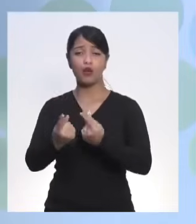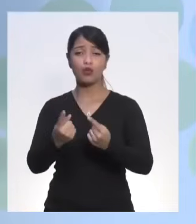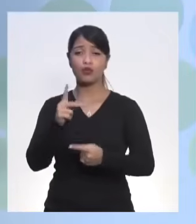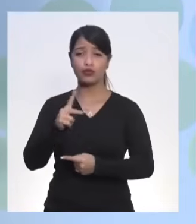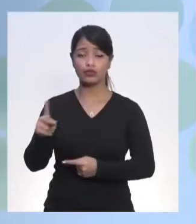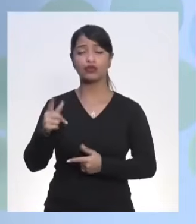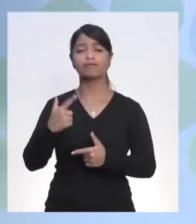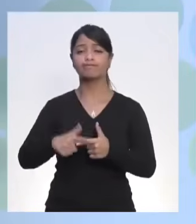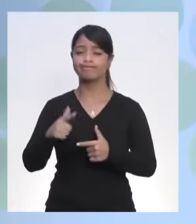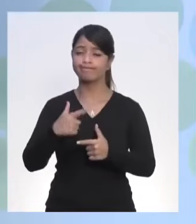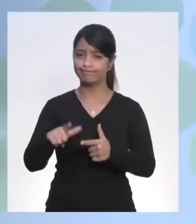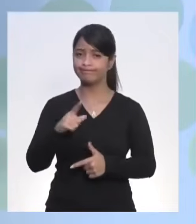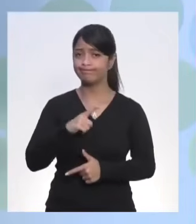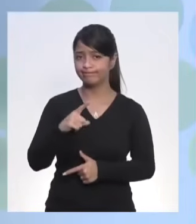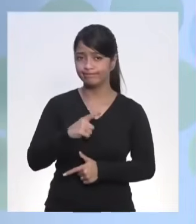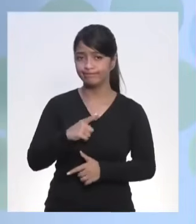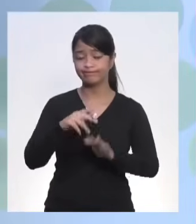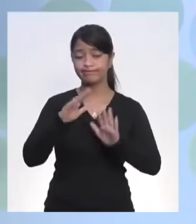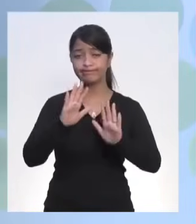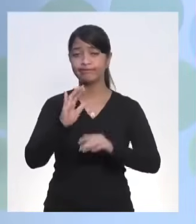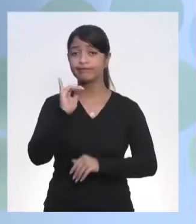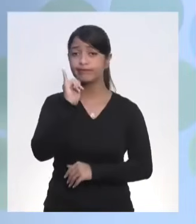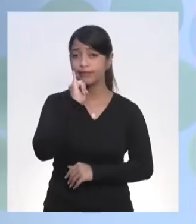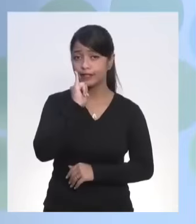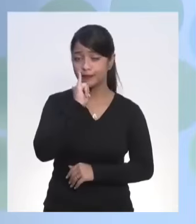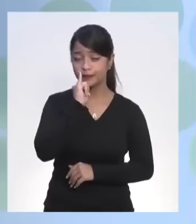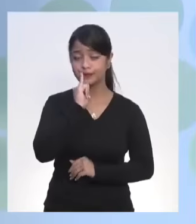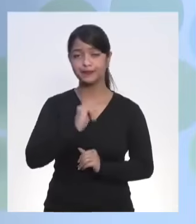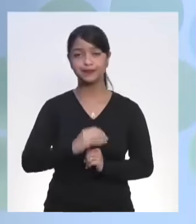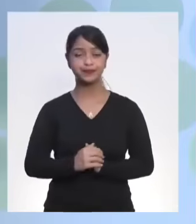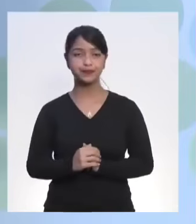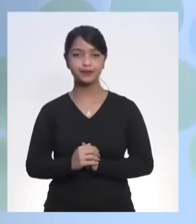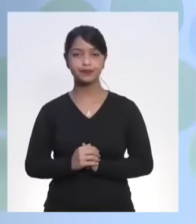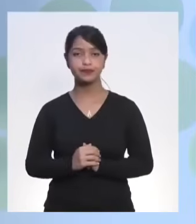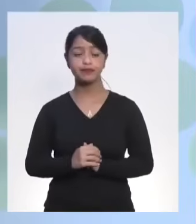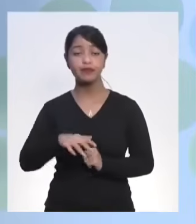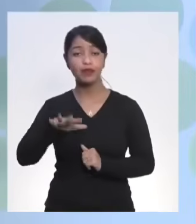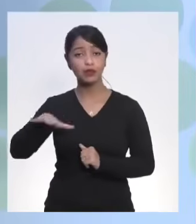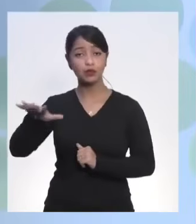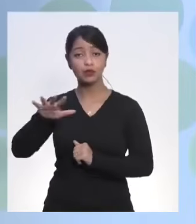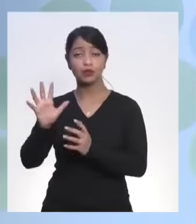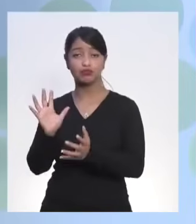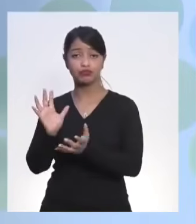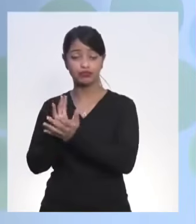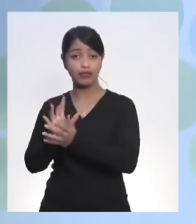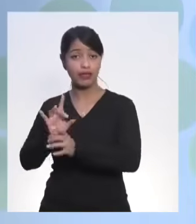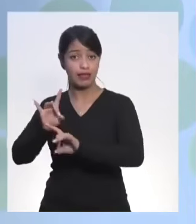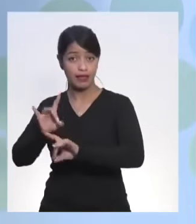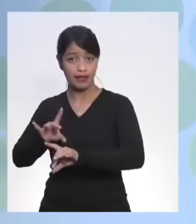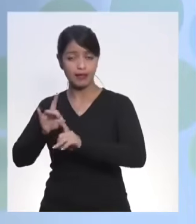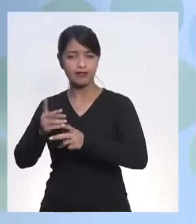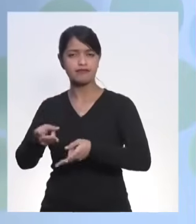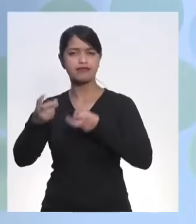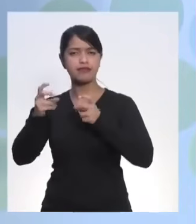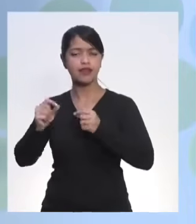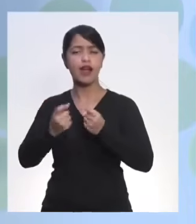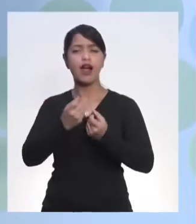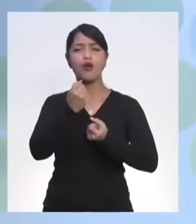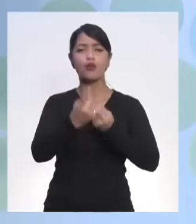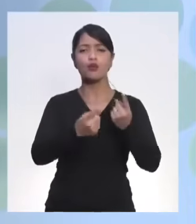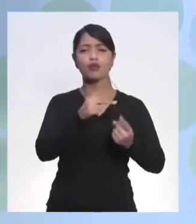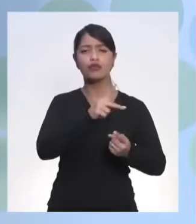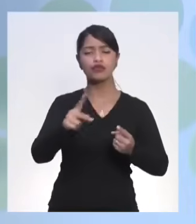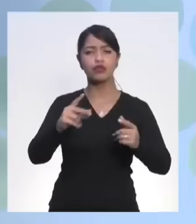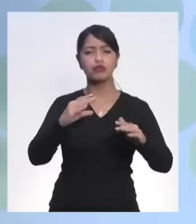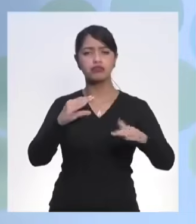né? Então, por exemplo, foi visto lá na parte técnica que quando foi encaminhado o e-mail de volta, ele